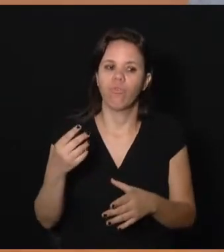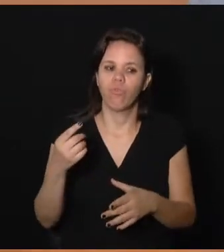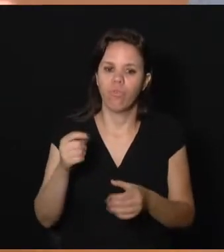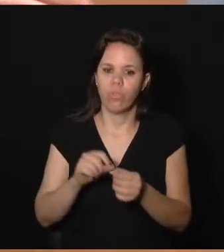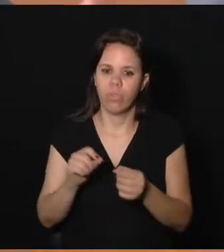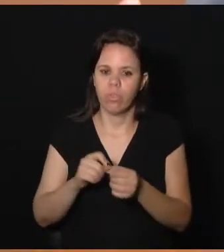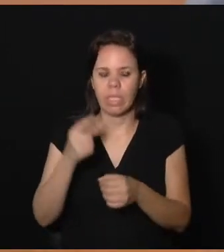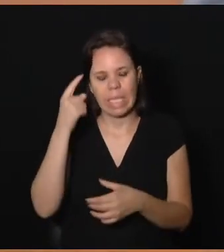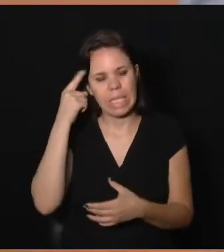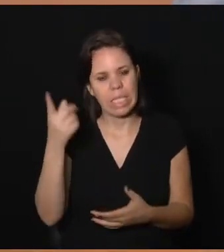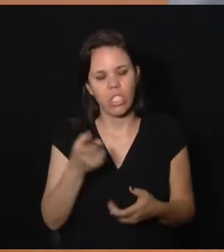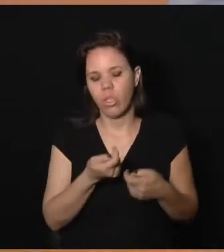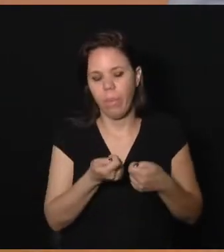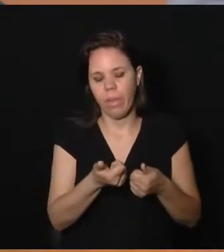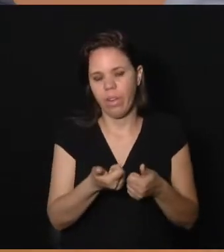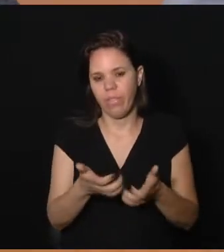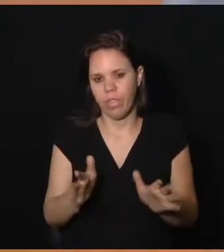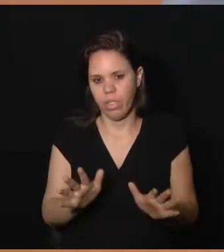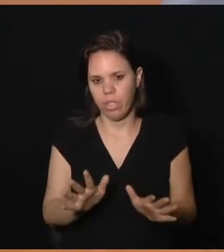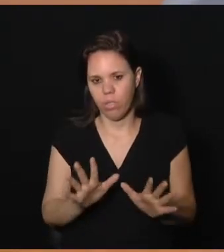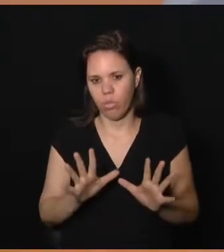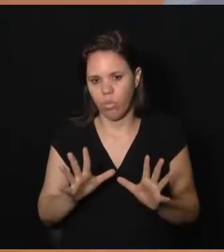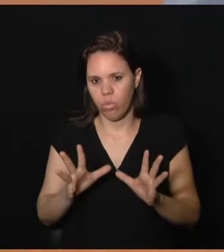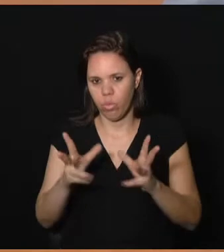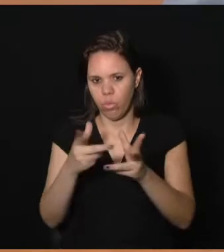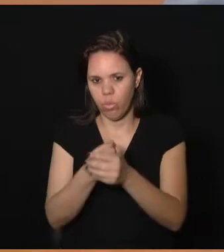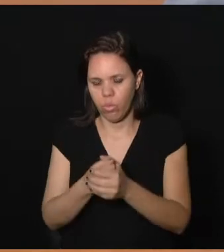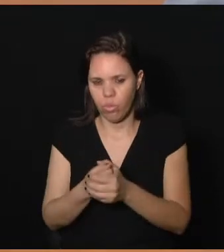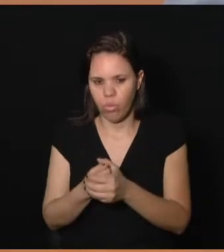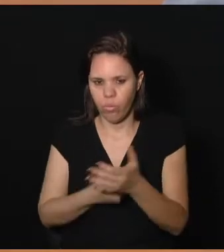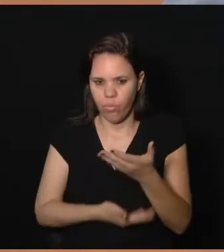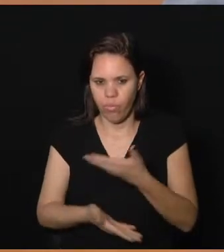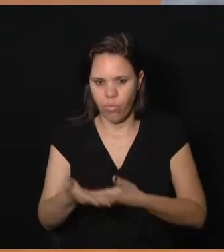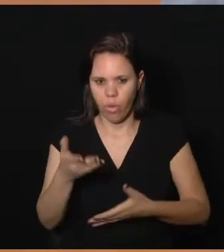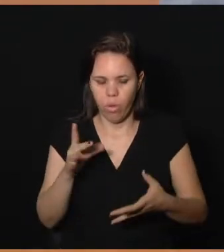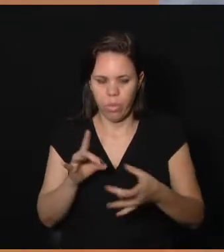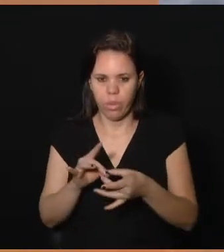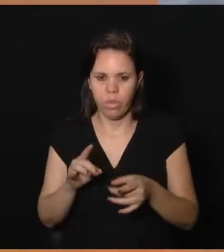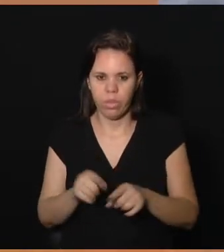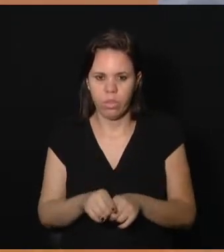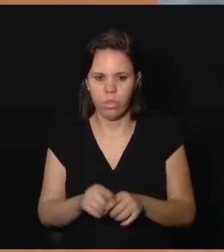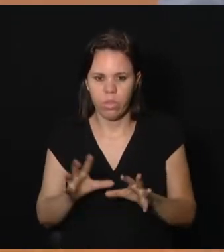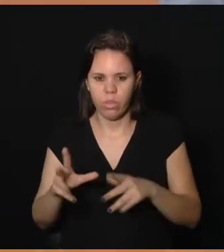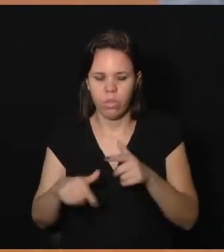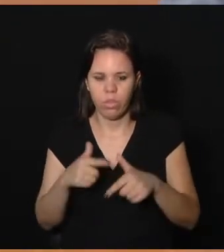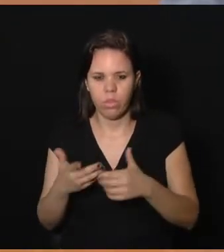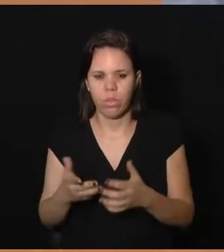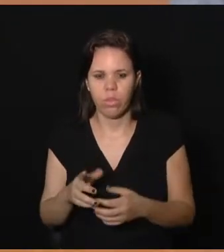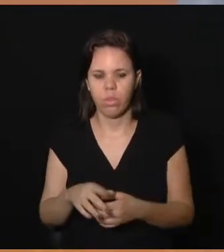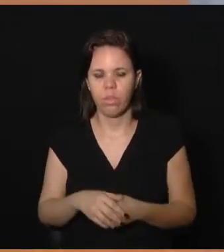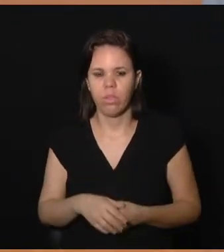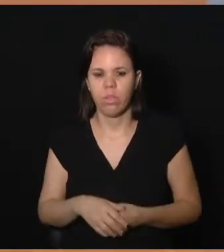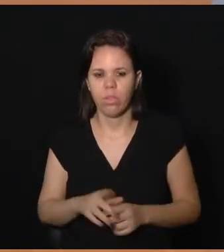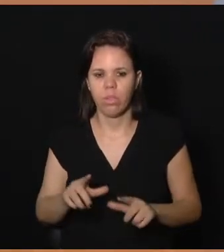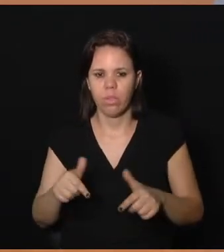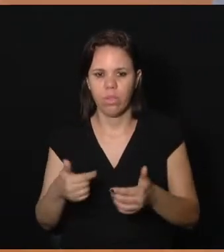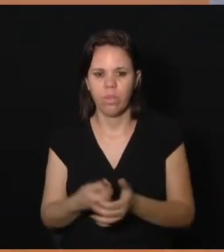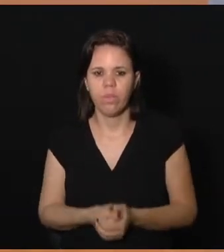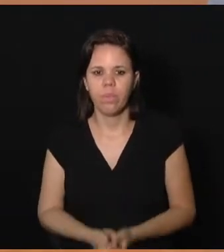apenas benefícios, mas é todo um envolvimento de todos aqueles players realmente nesse